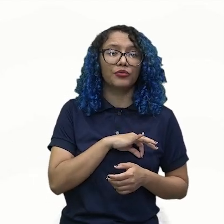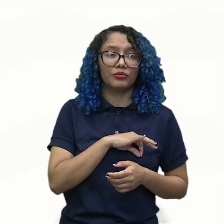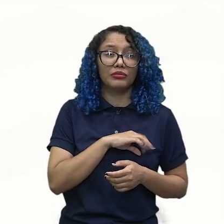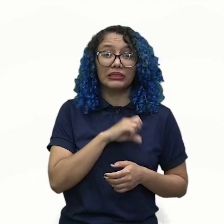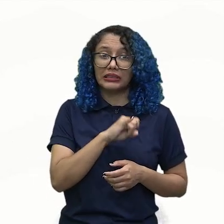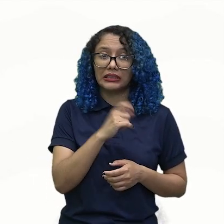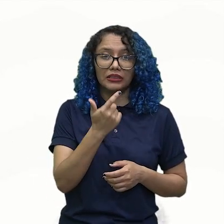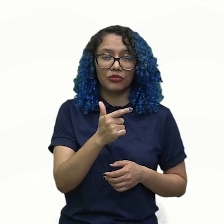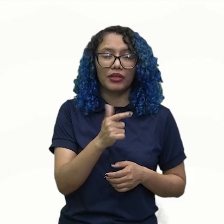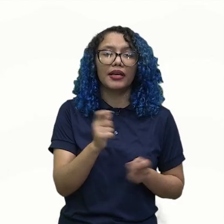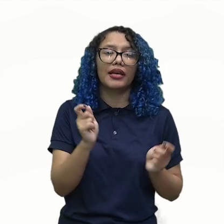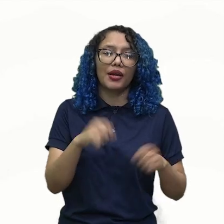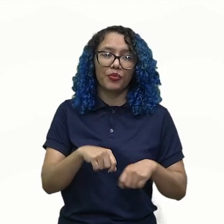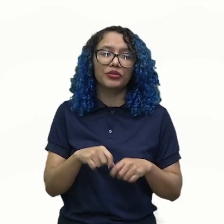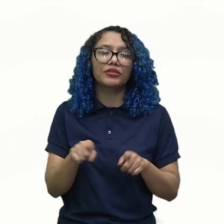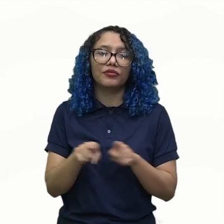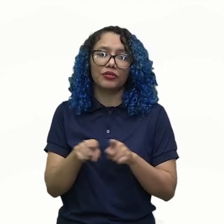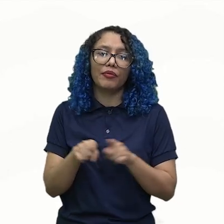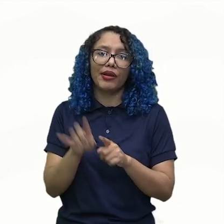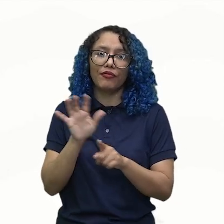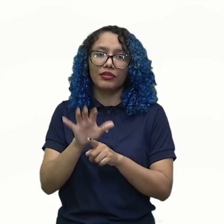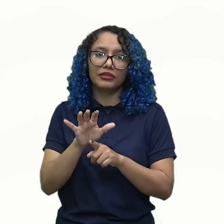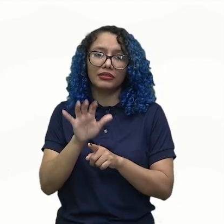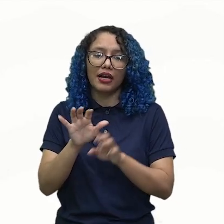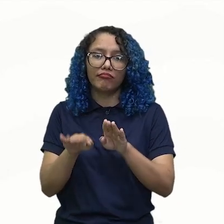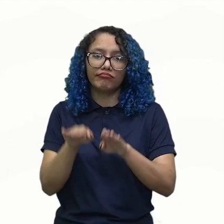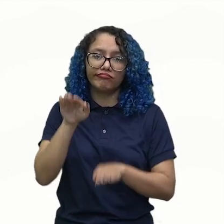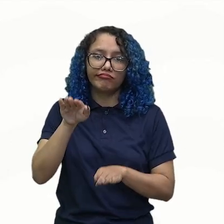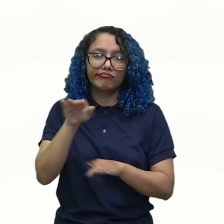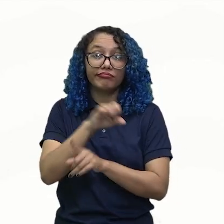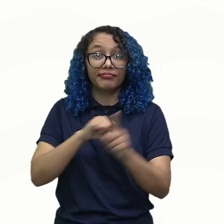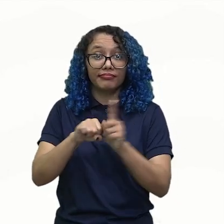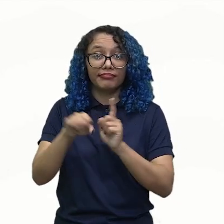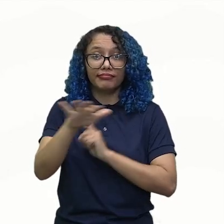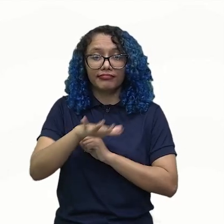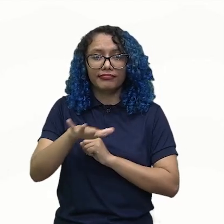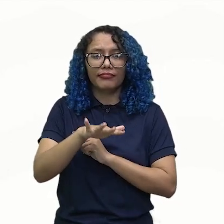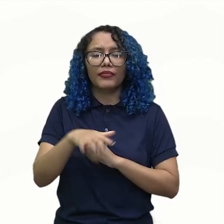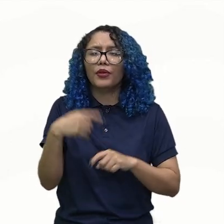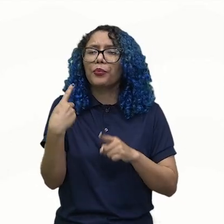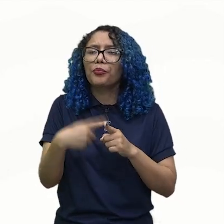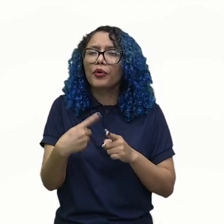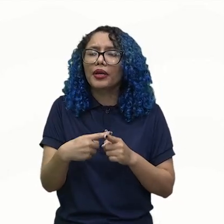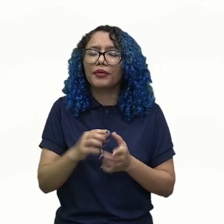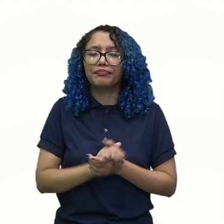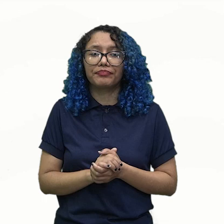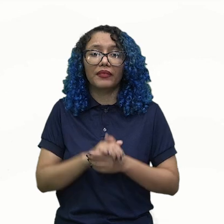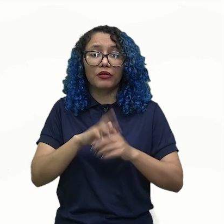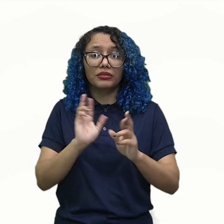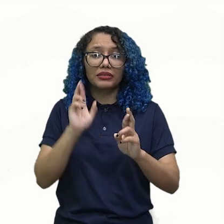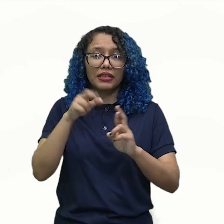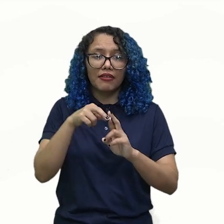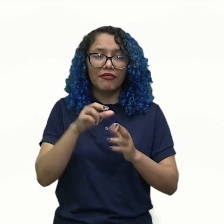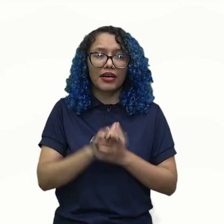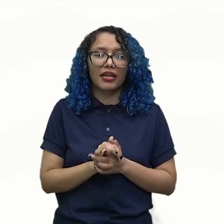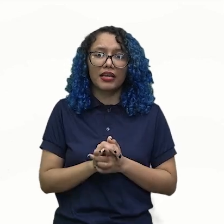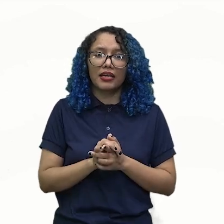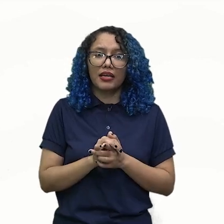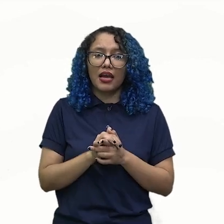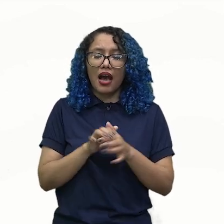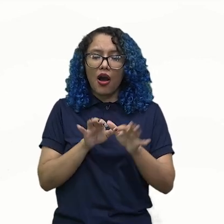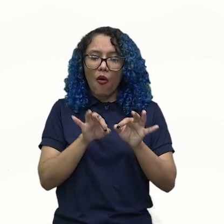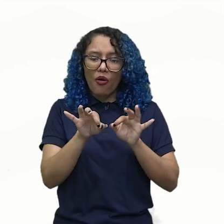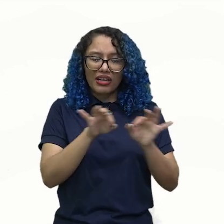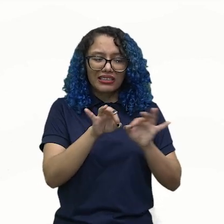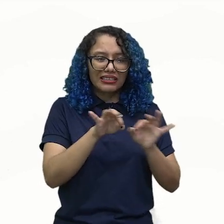por exemplo, à desigualdade socioespacial. Ela está relacionada à distribuição desigual no espaço